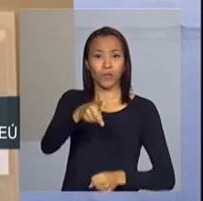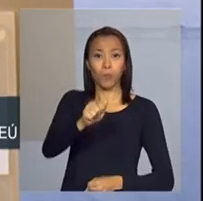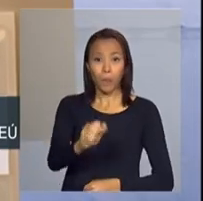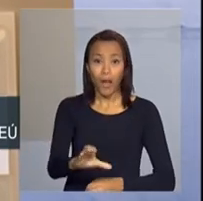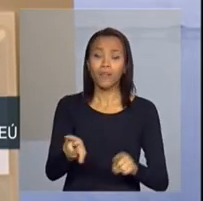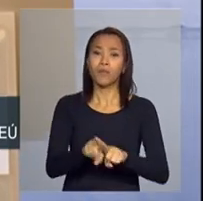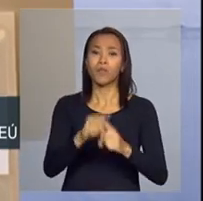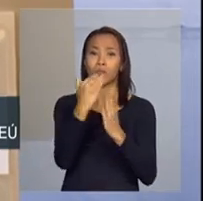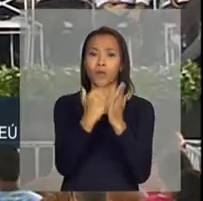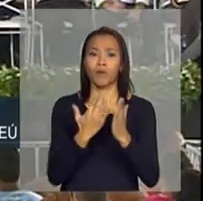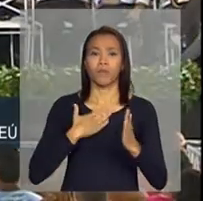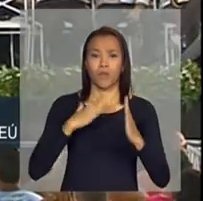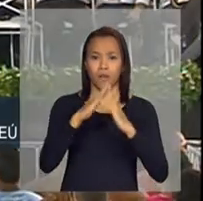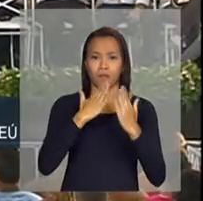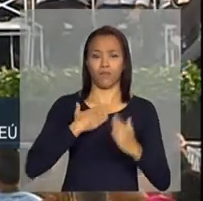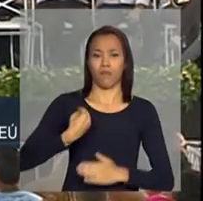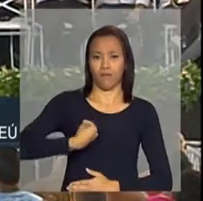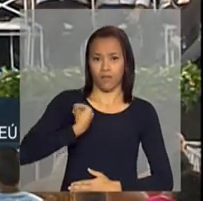Vida.